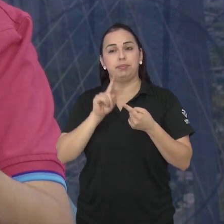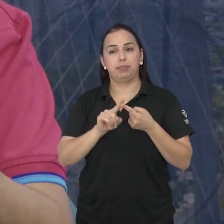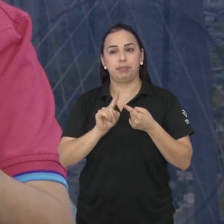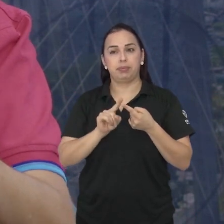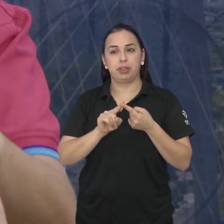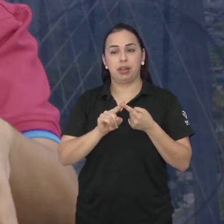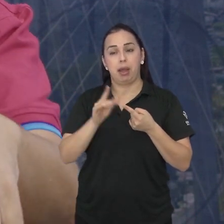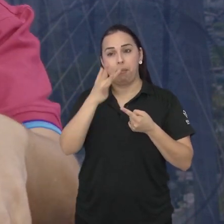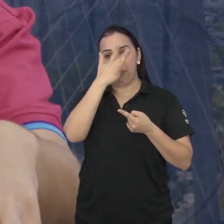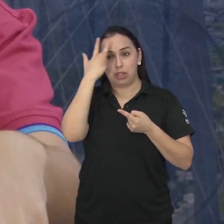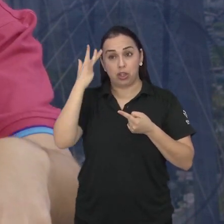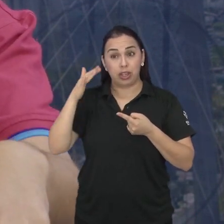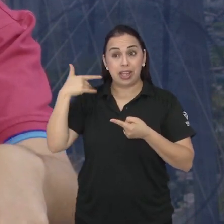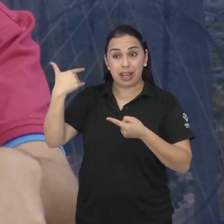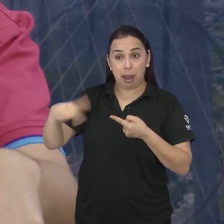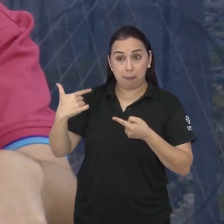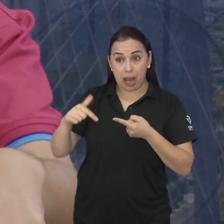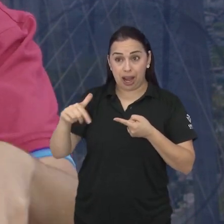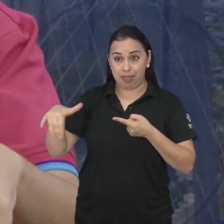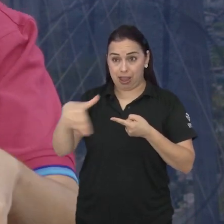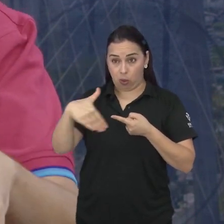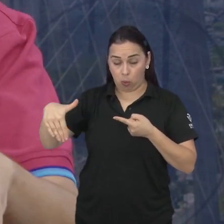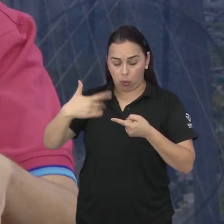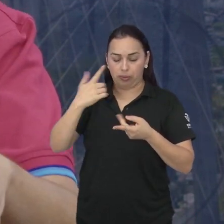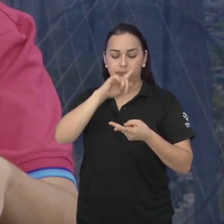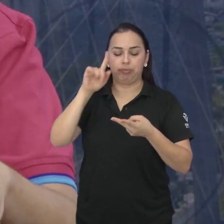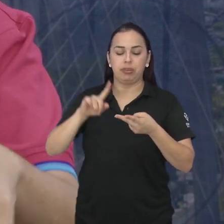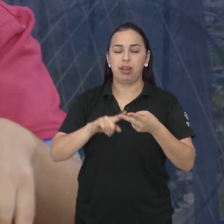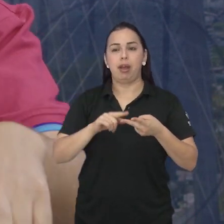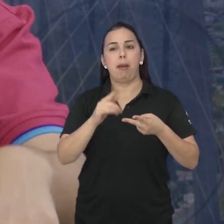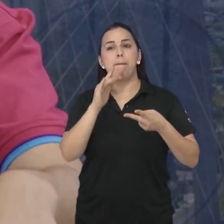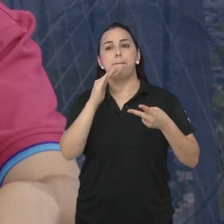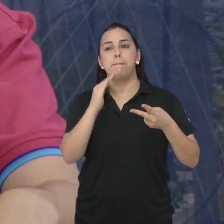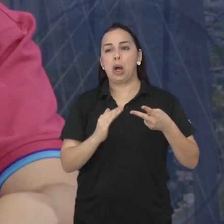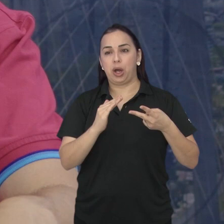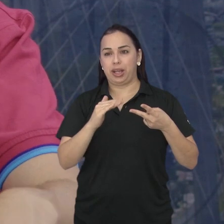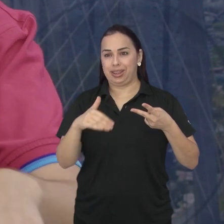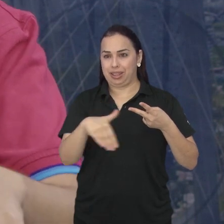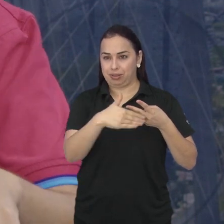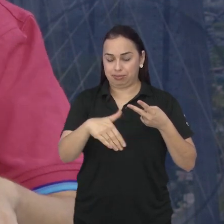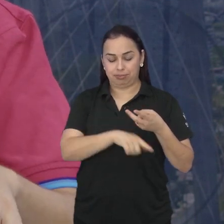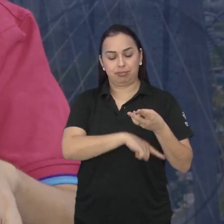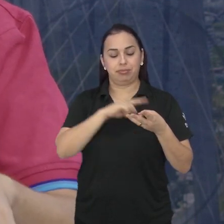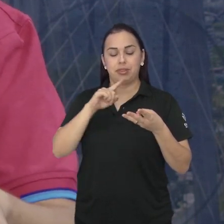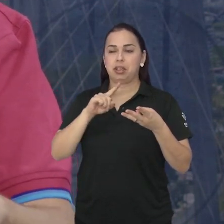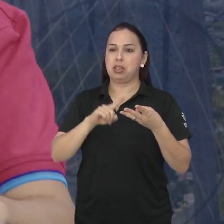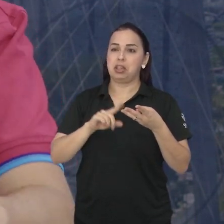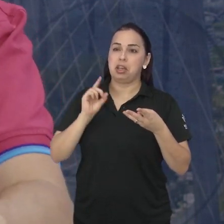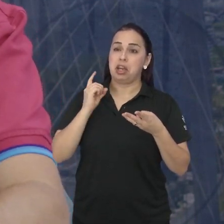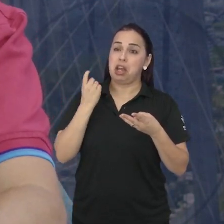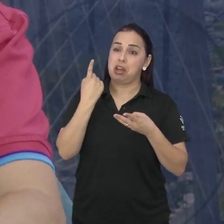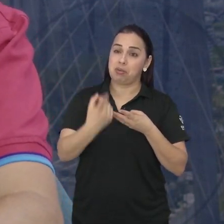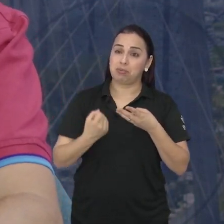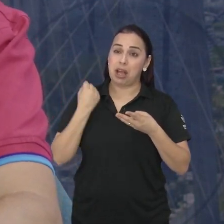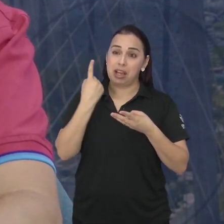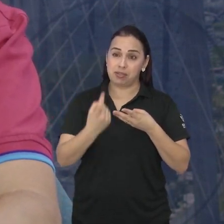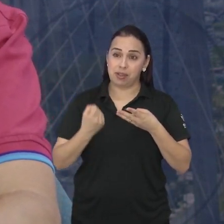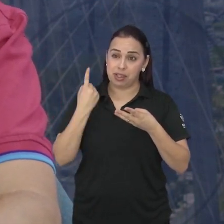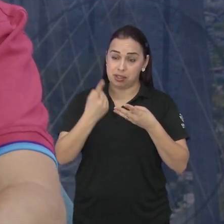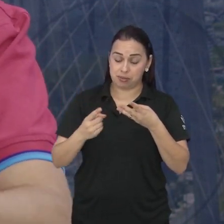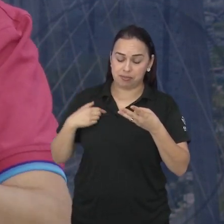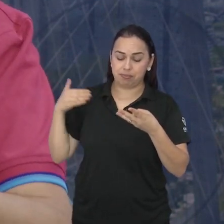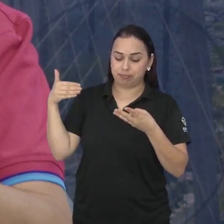pessoa que sobrevive da rua, a pessoa que mora na rua e a pessoa que convive na